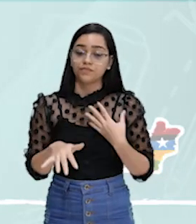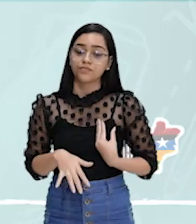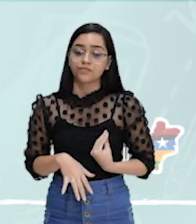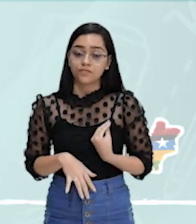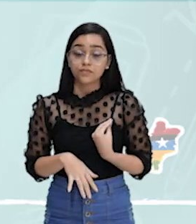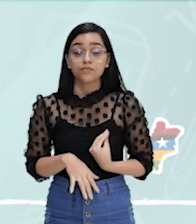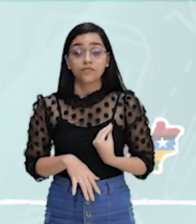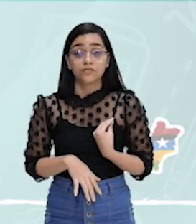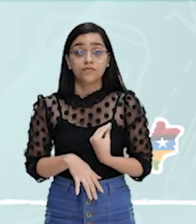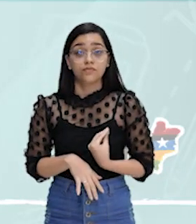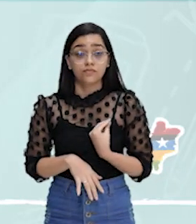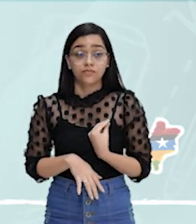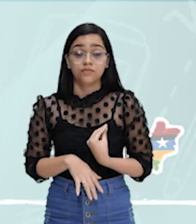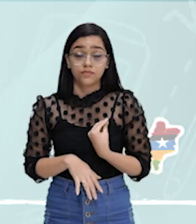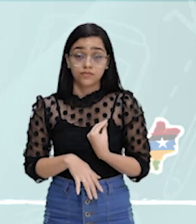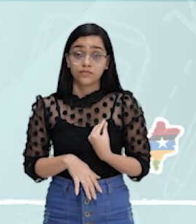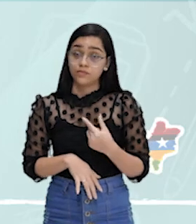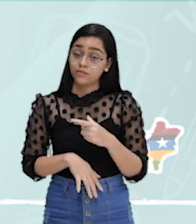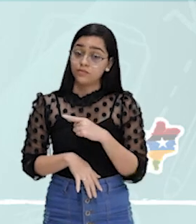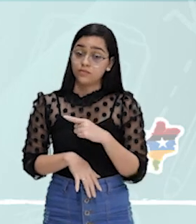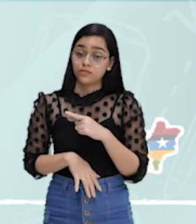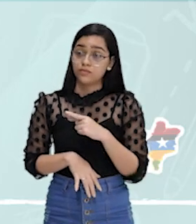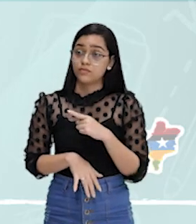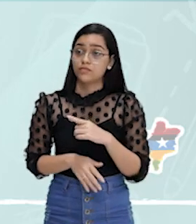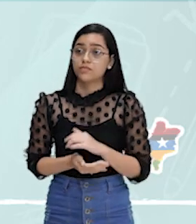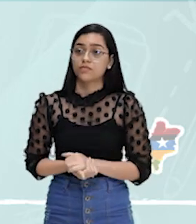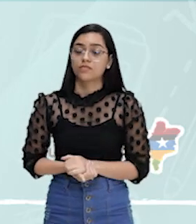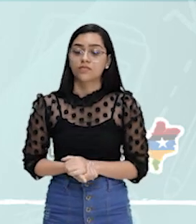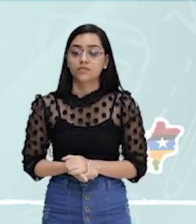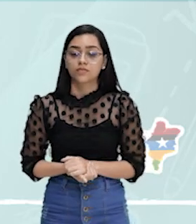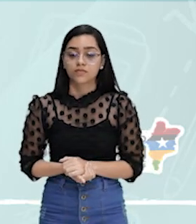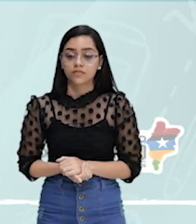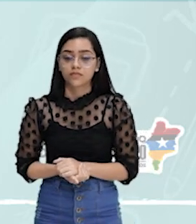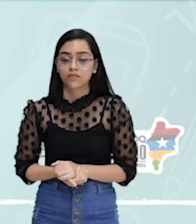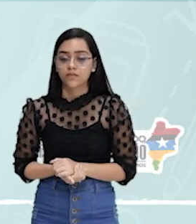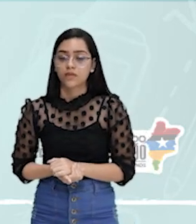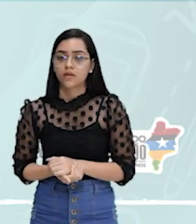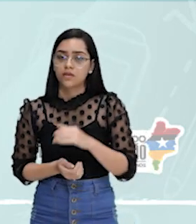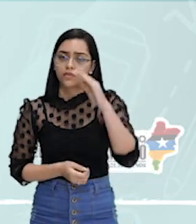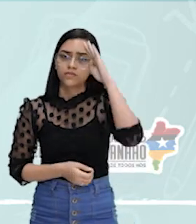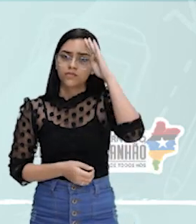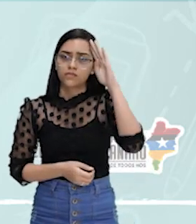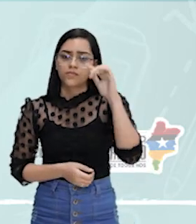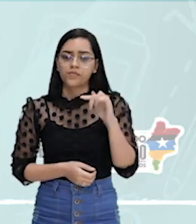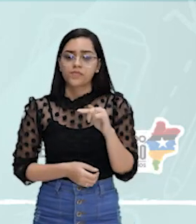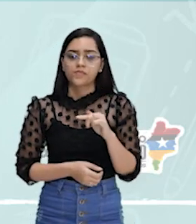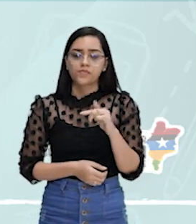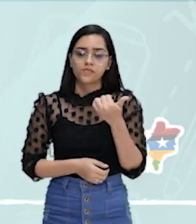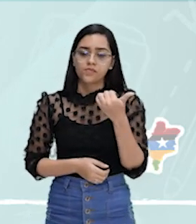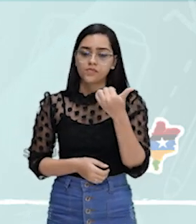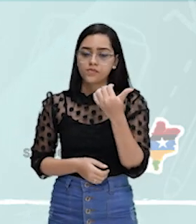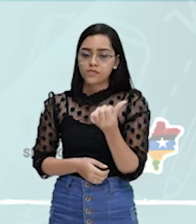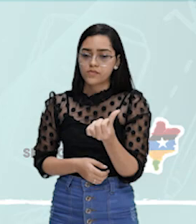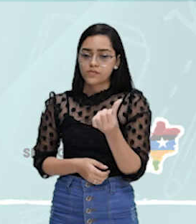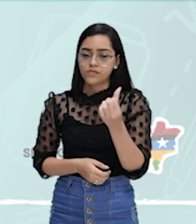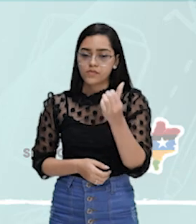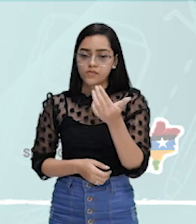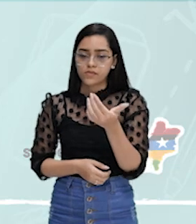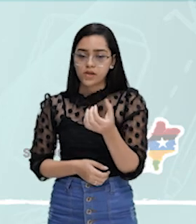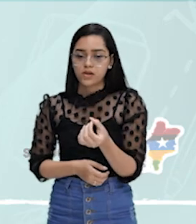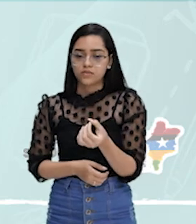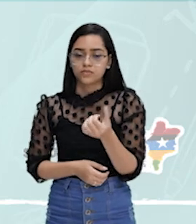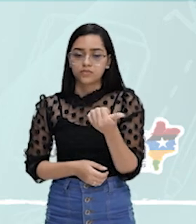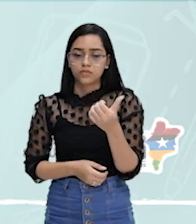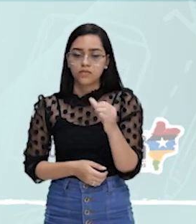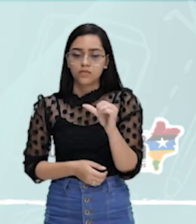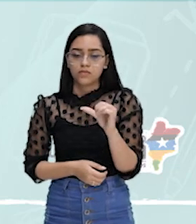presente, essas ditaduras civis, militares, na verdade, na América Latina, principalmente aqui na década de 60 e 70, algumas